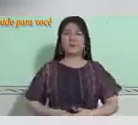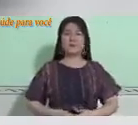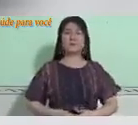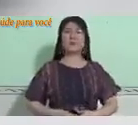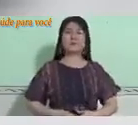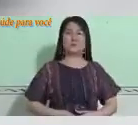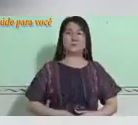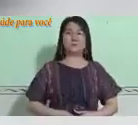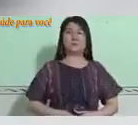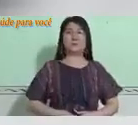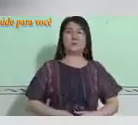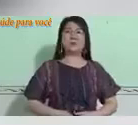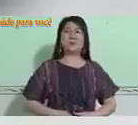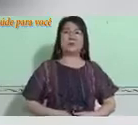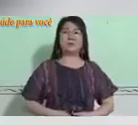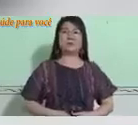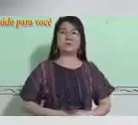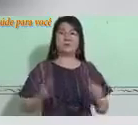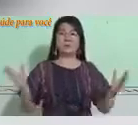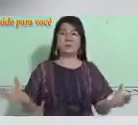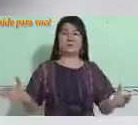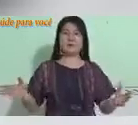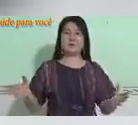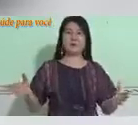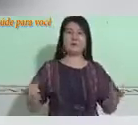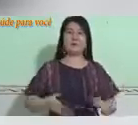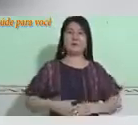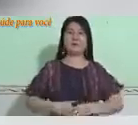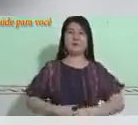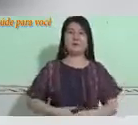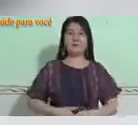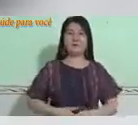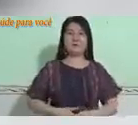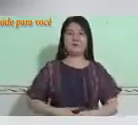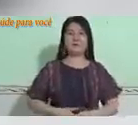ao levantar da cadeira ou curvar o corpo para a frente.